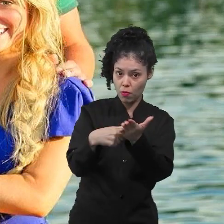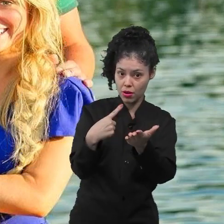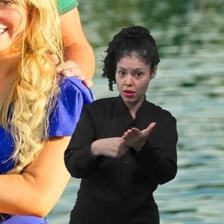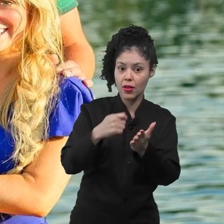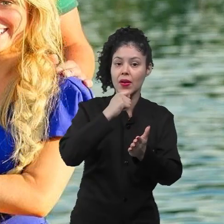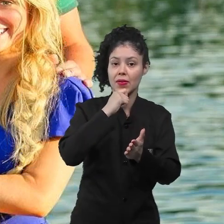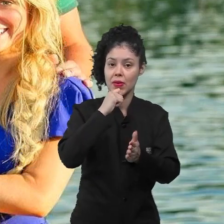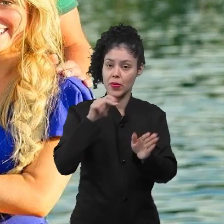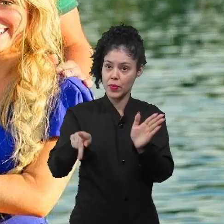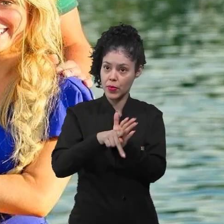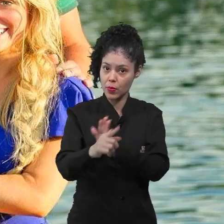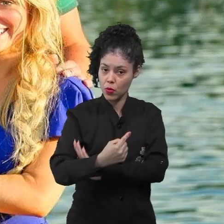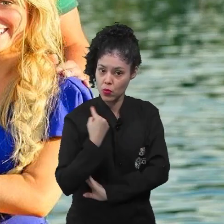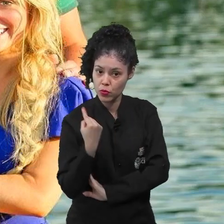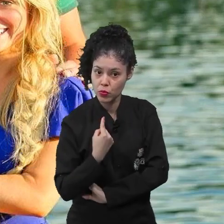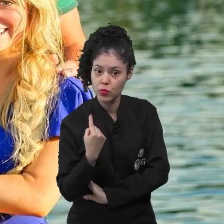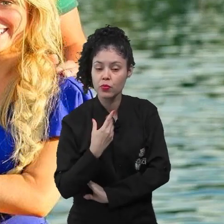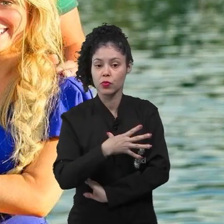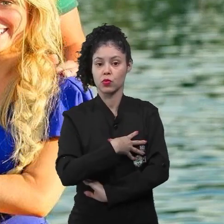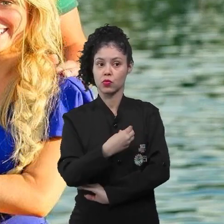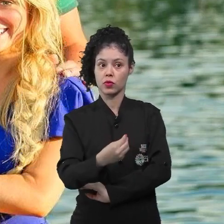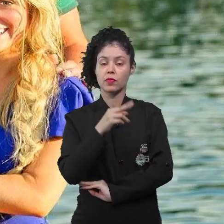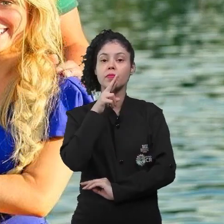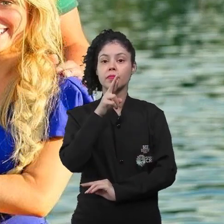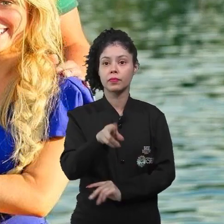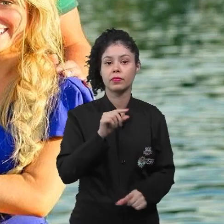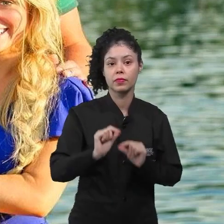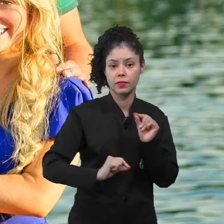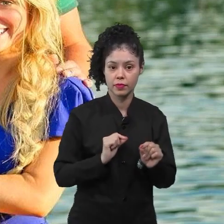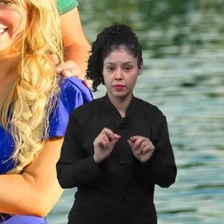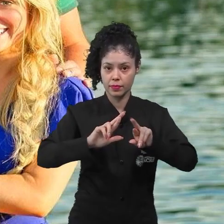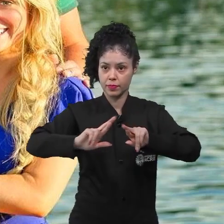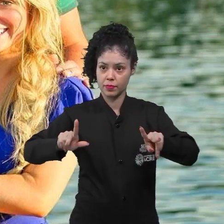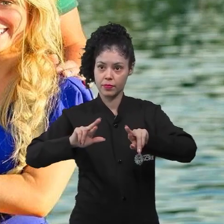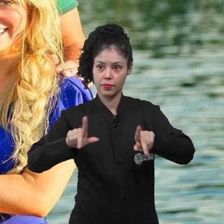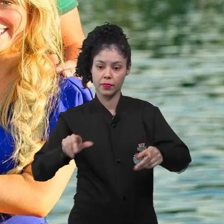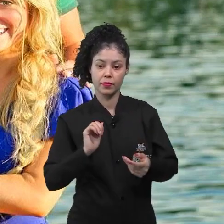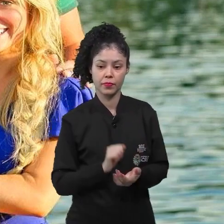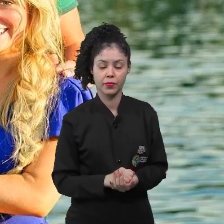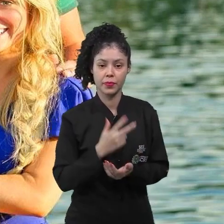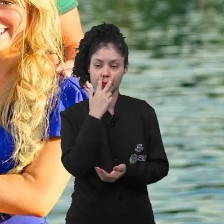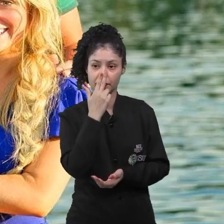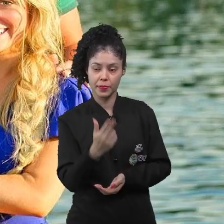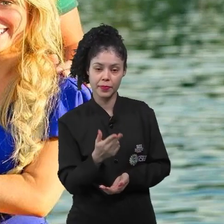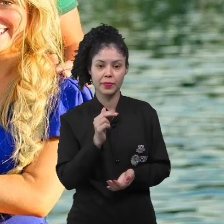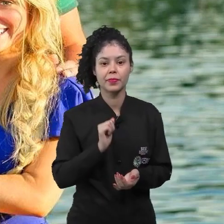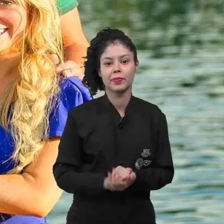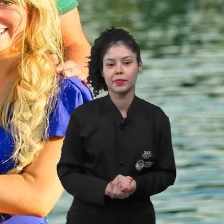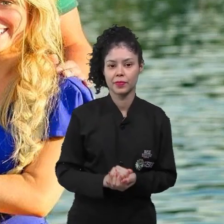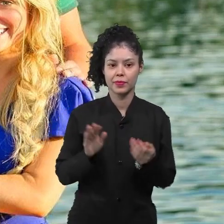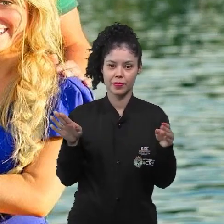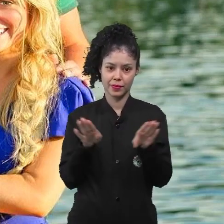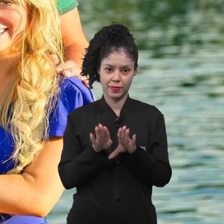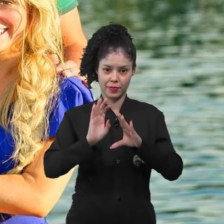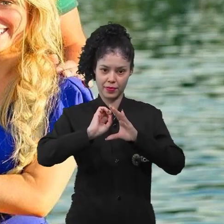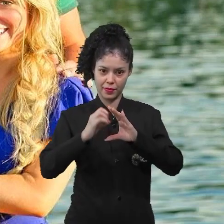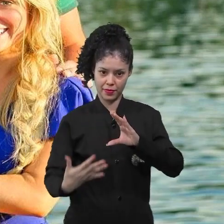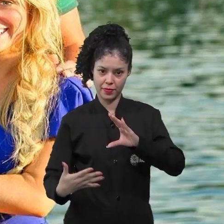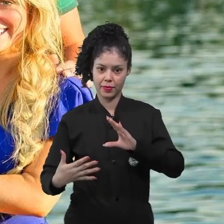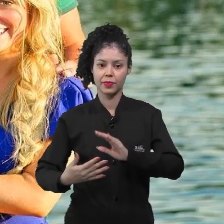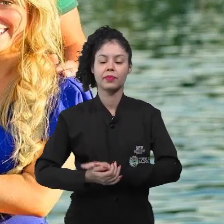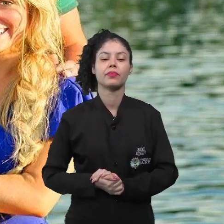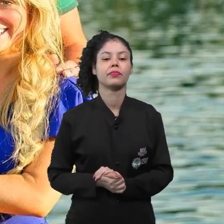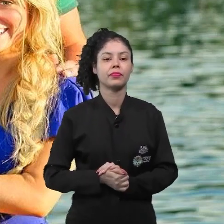ali únicas, né, nos filhos que vão resultar na diferença na aparência e na